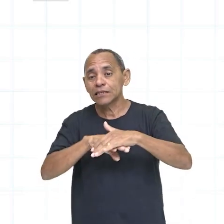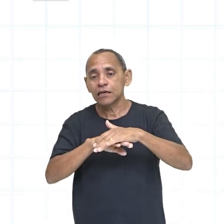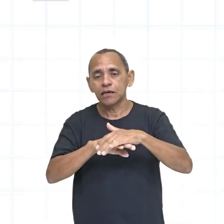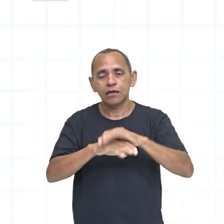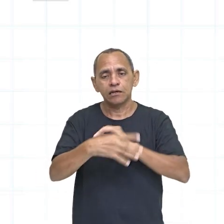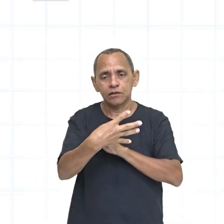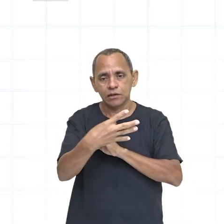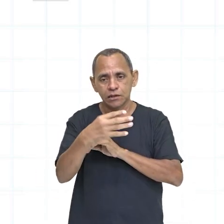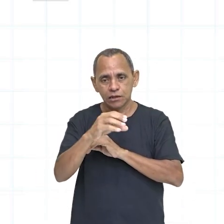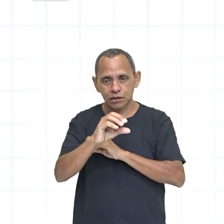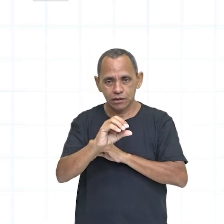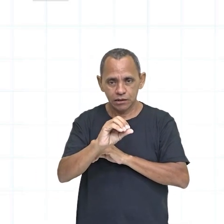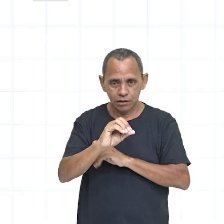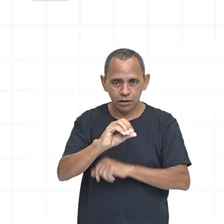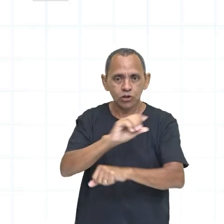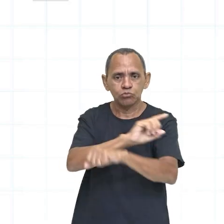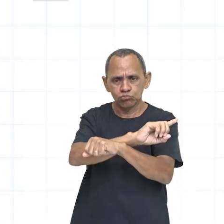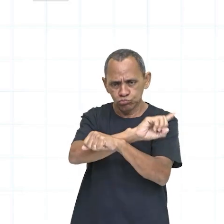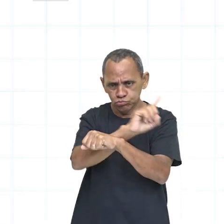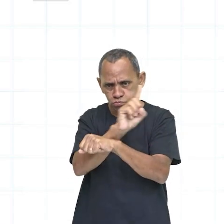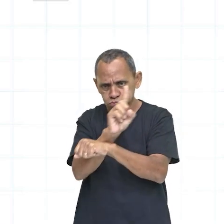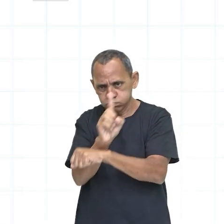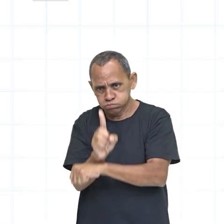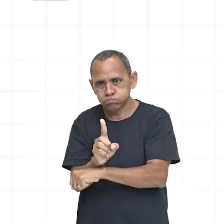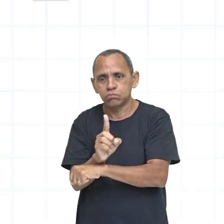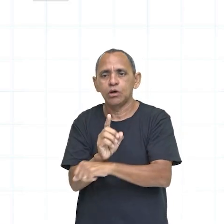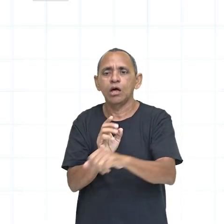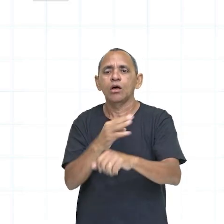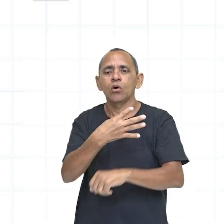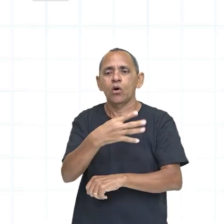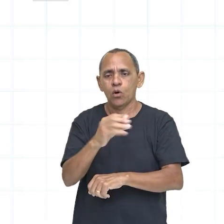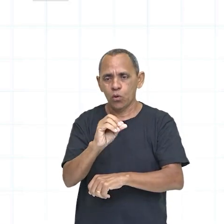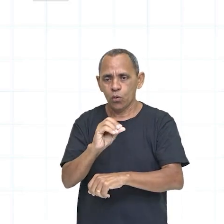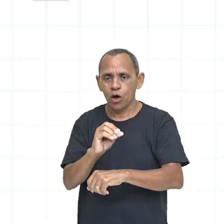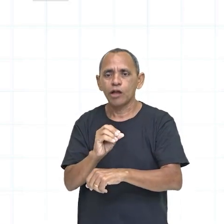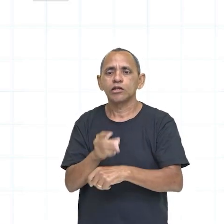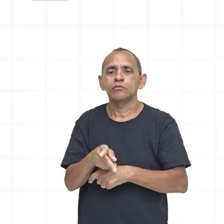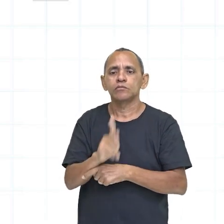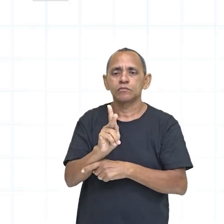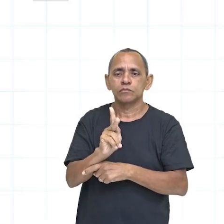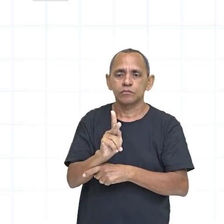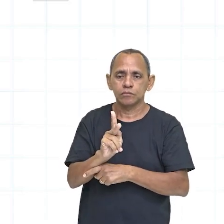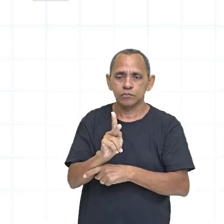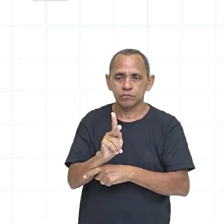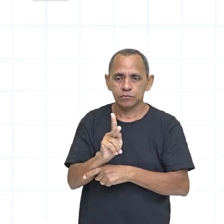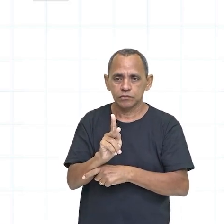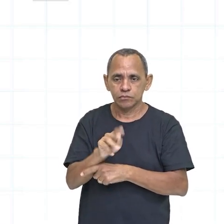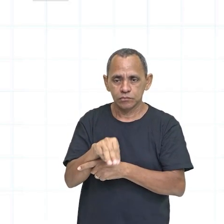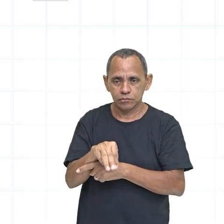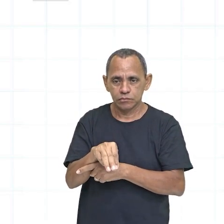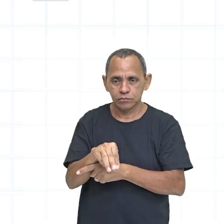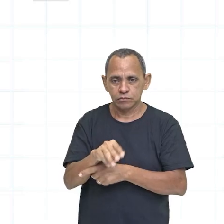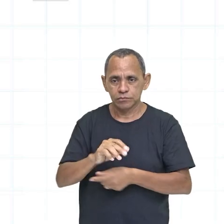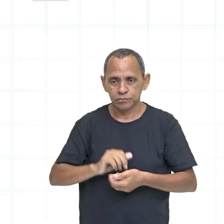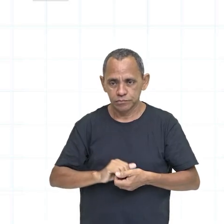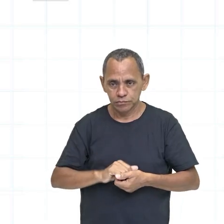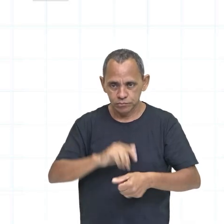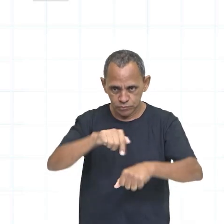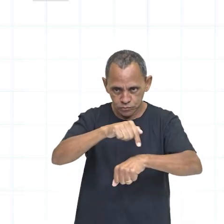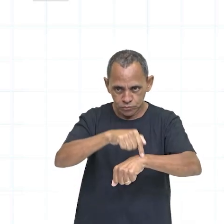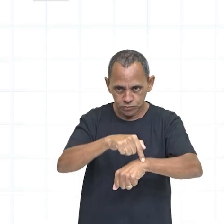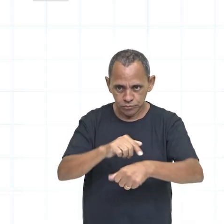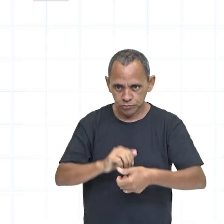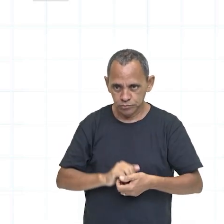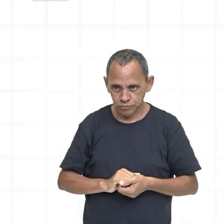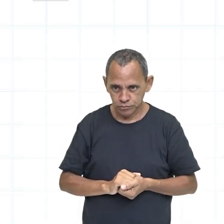speed limit, seria a velocidade máxima, tá? Então, todas essas informações, com exceção de stop, né,